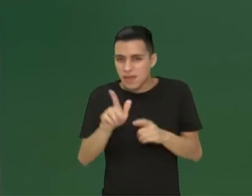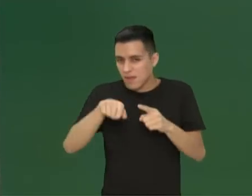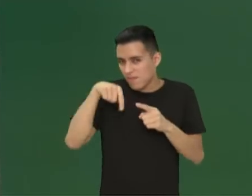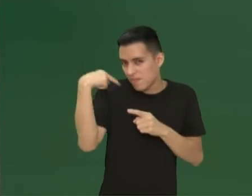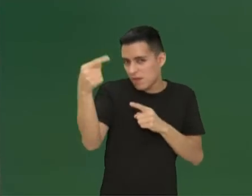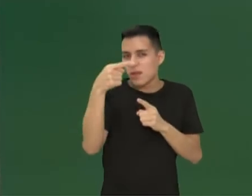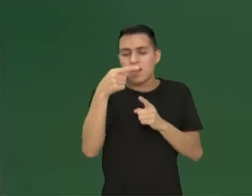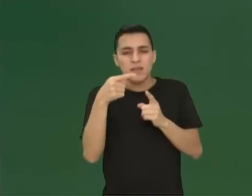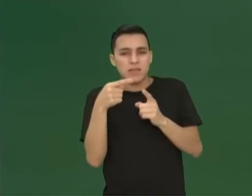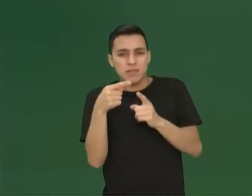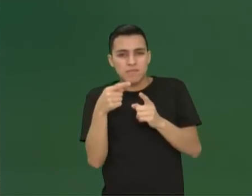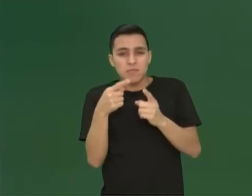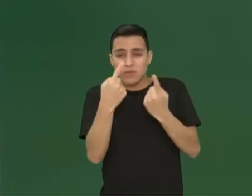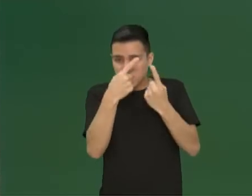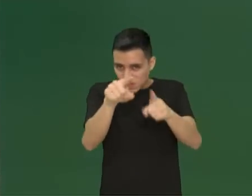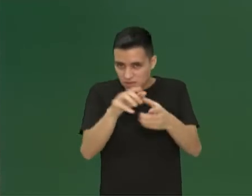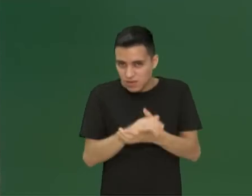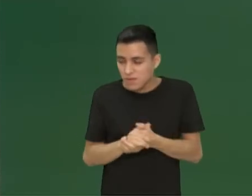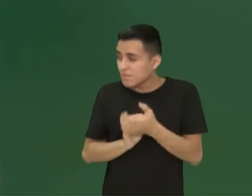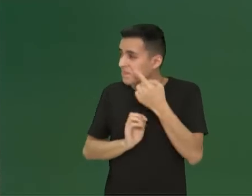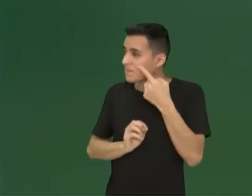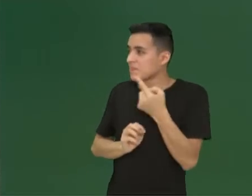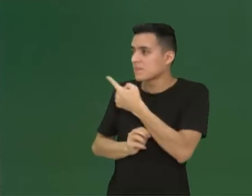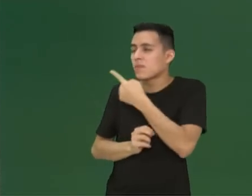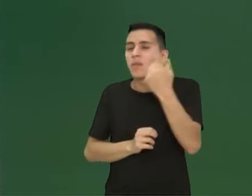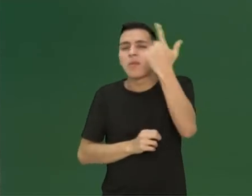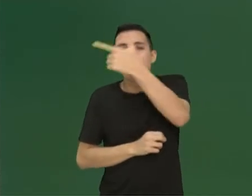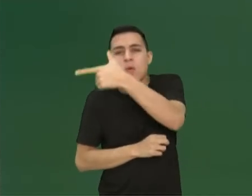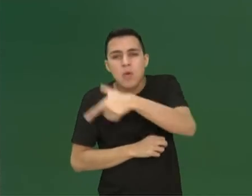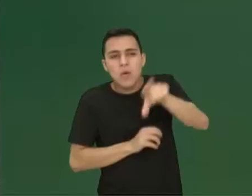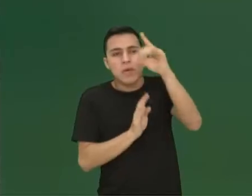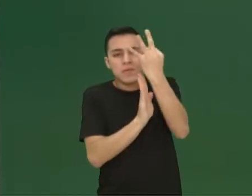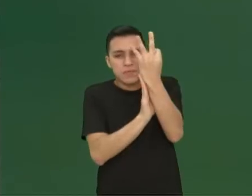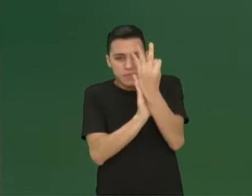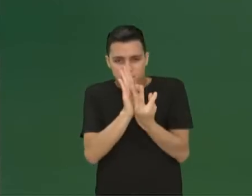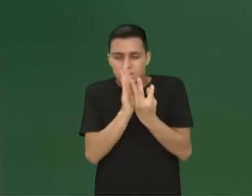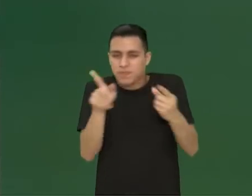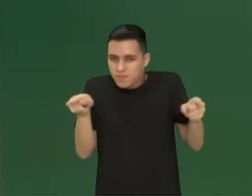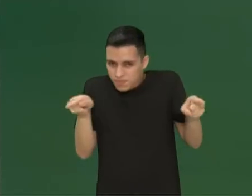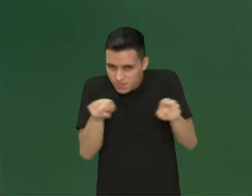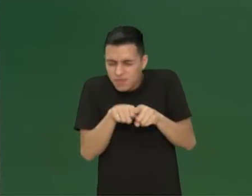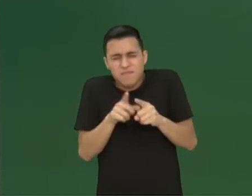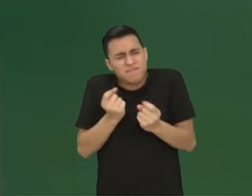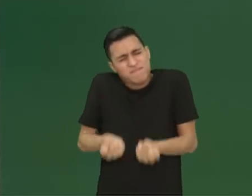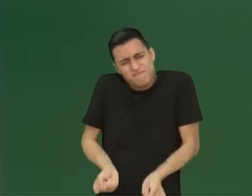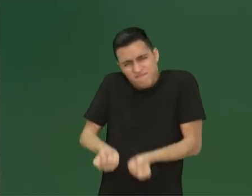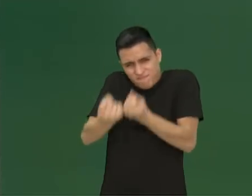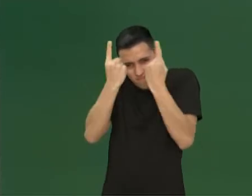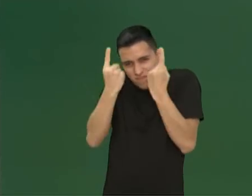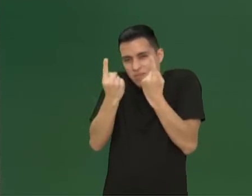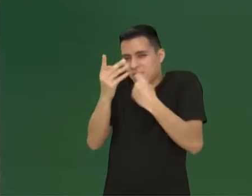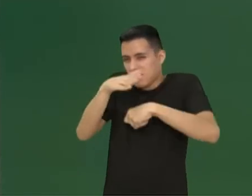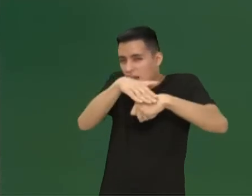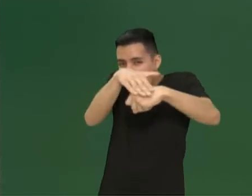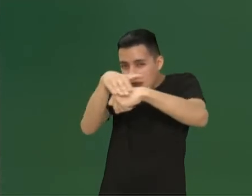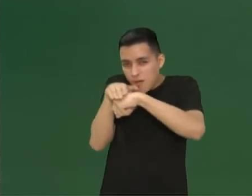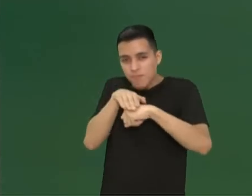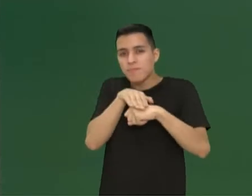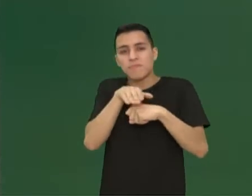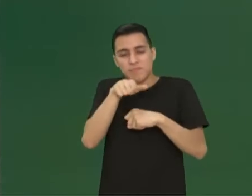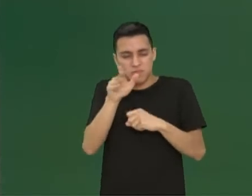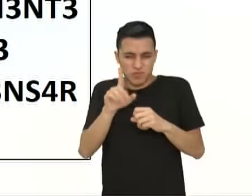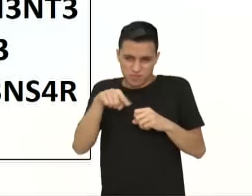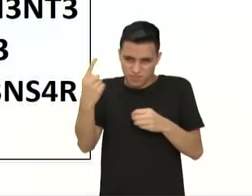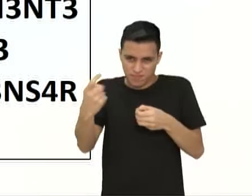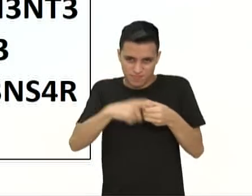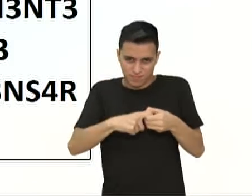próximo desafio? Trago para vocês agora um outro texto, também muito esquisito. Vou dar um tempinho para vocês e